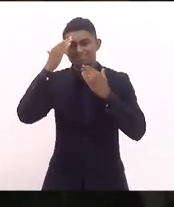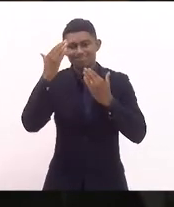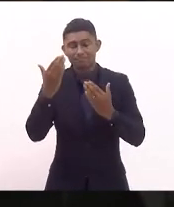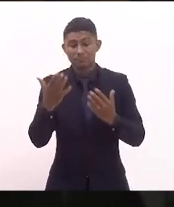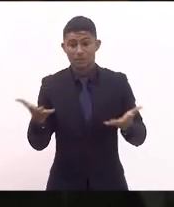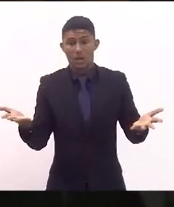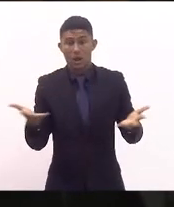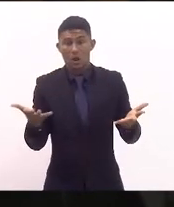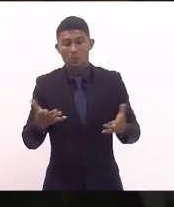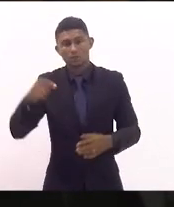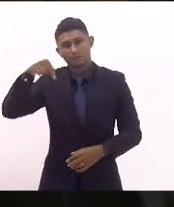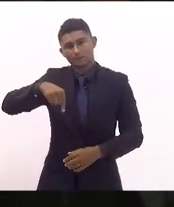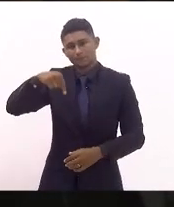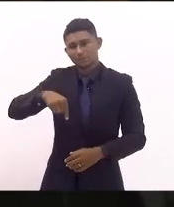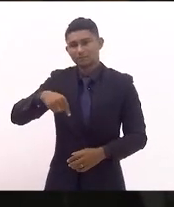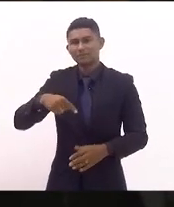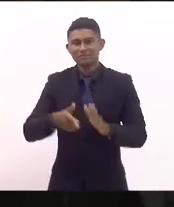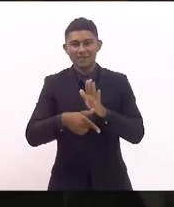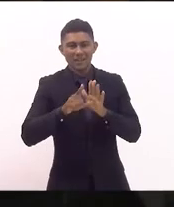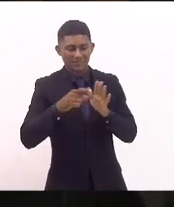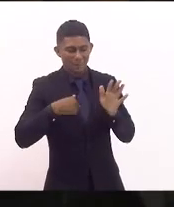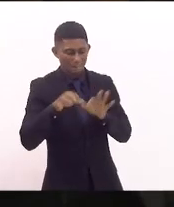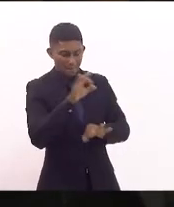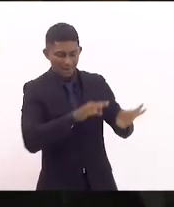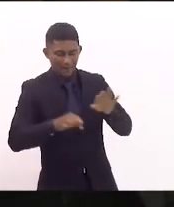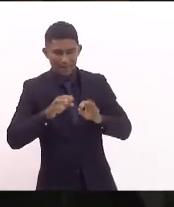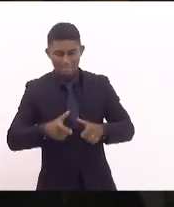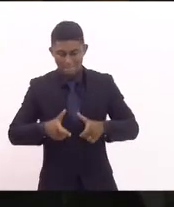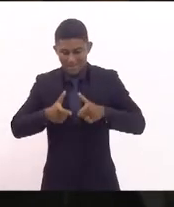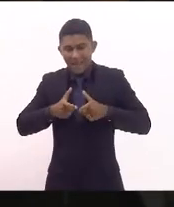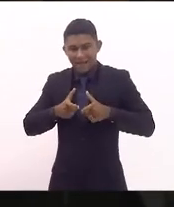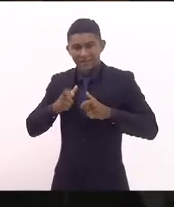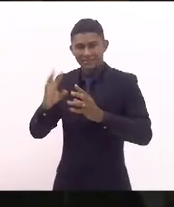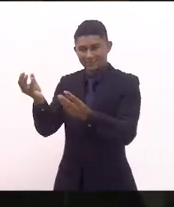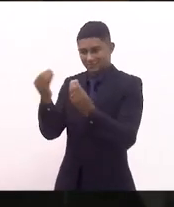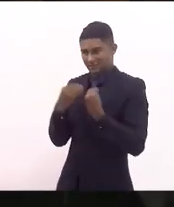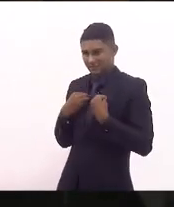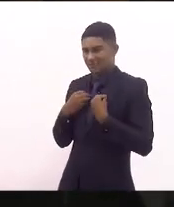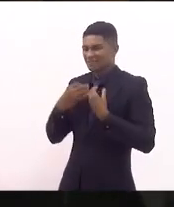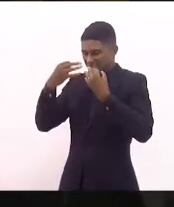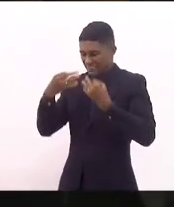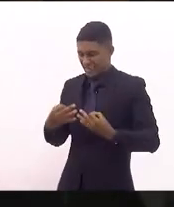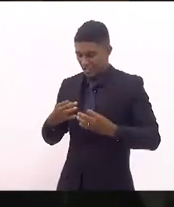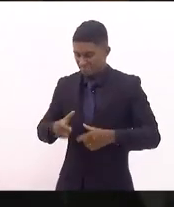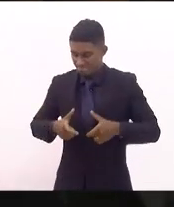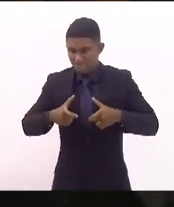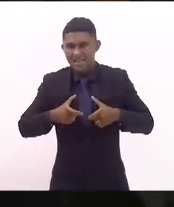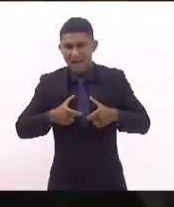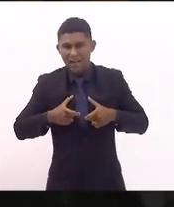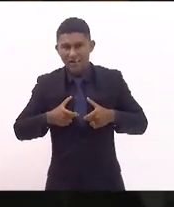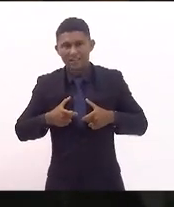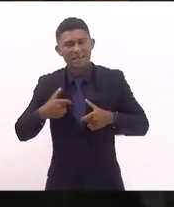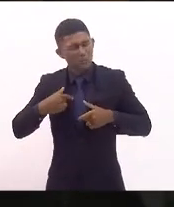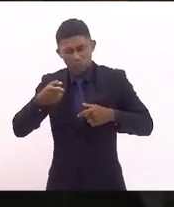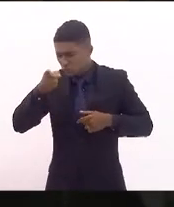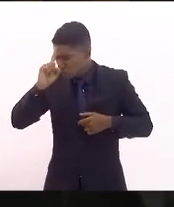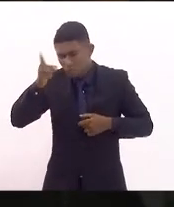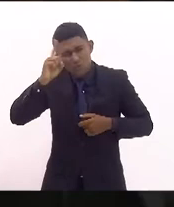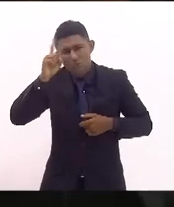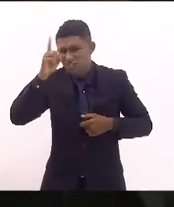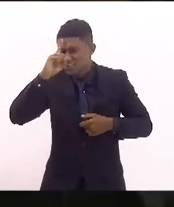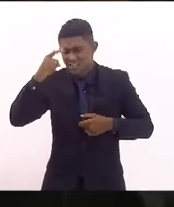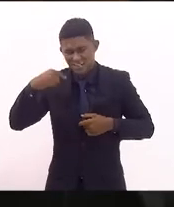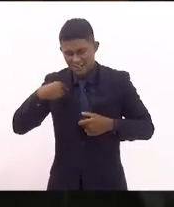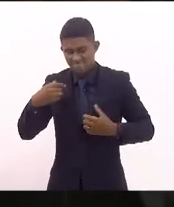agora, eu me preparei para que essa medalha chegasse e a honrarei todos os dias, através